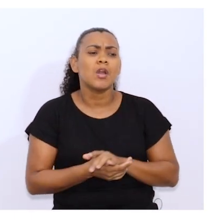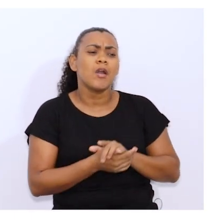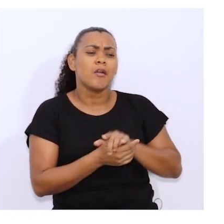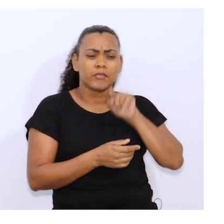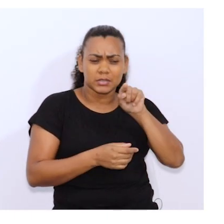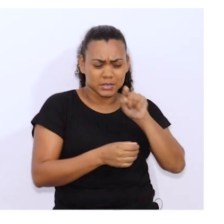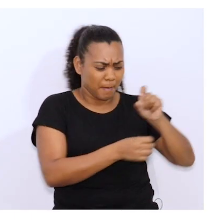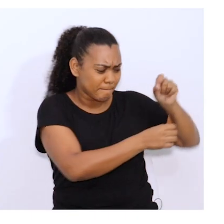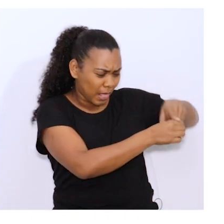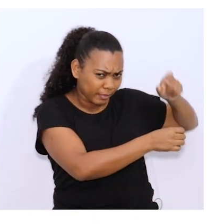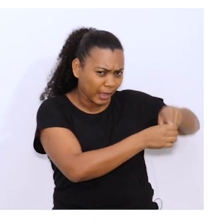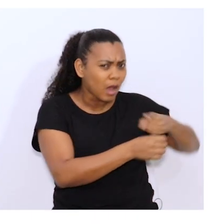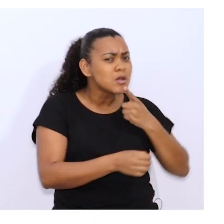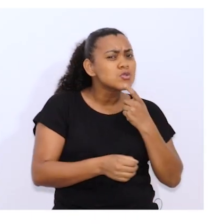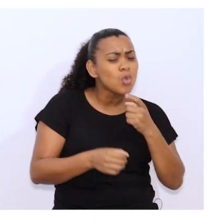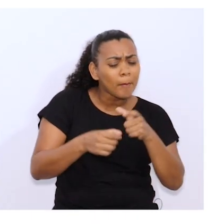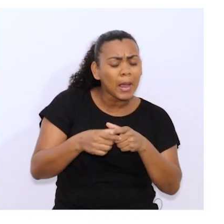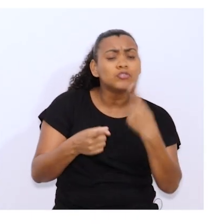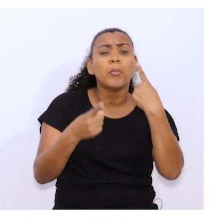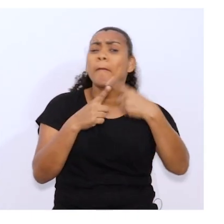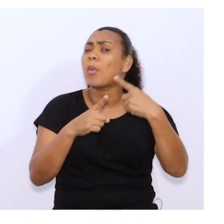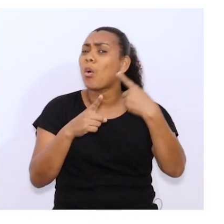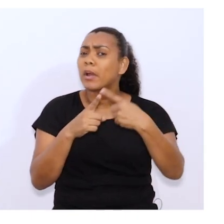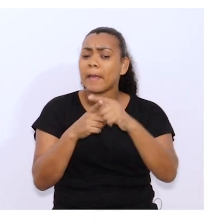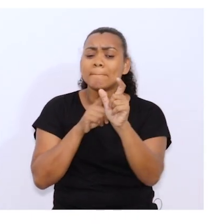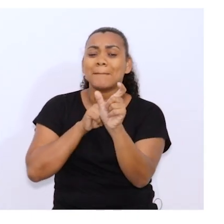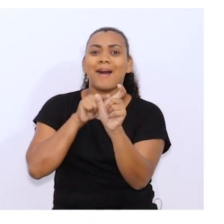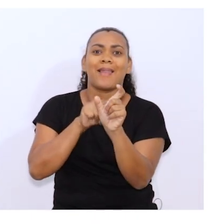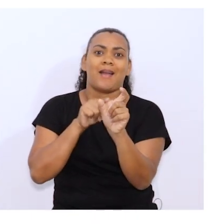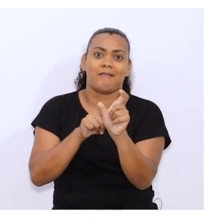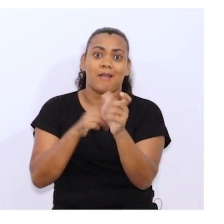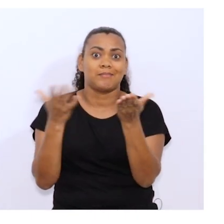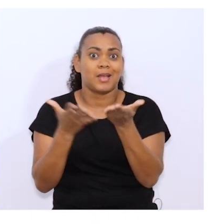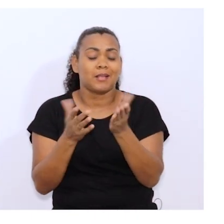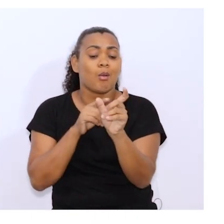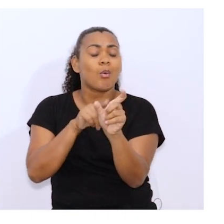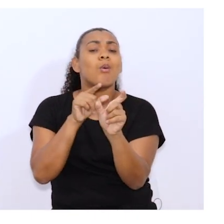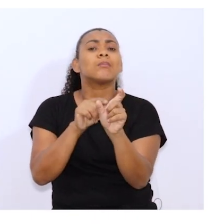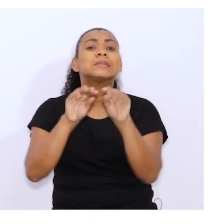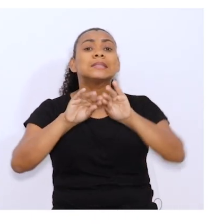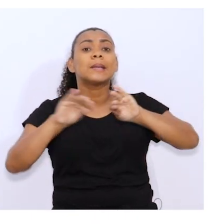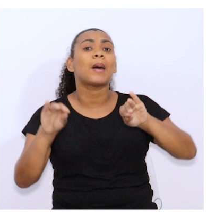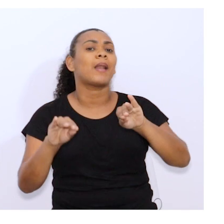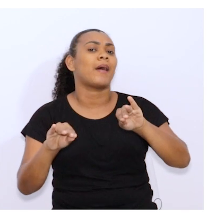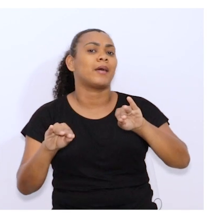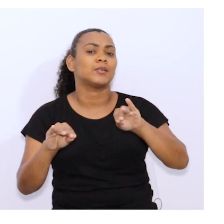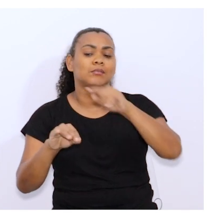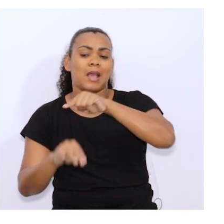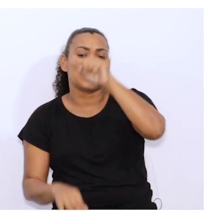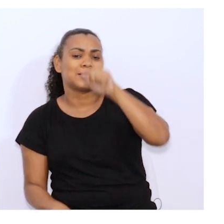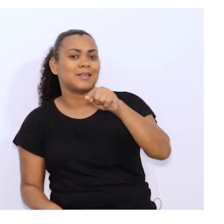tomate por quê? Novamente vem o porquê, mas dessa vez separado e